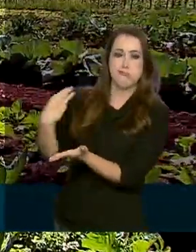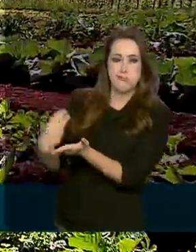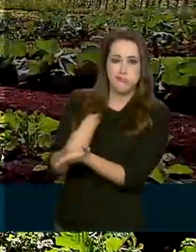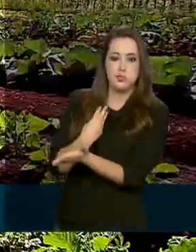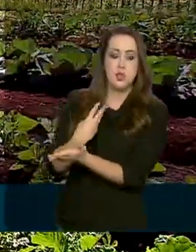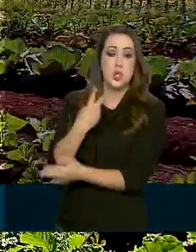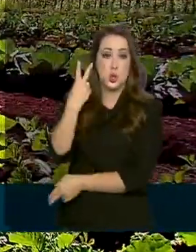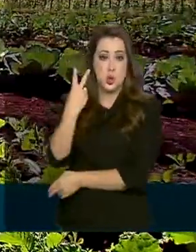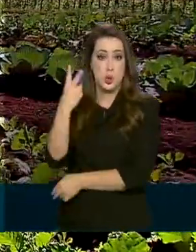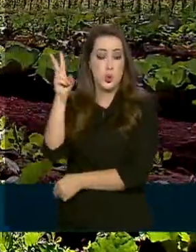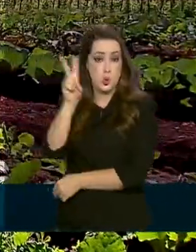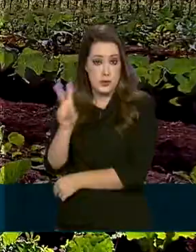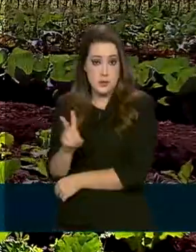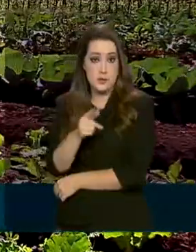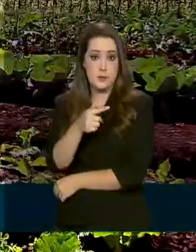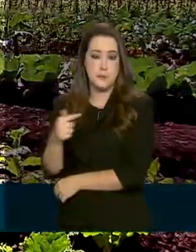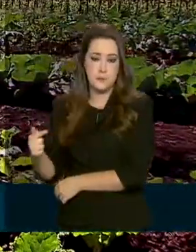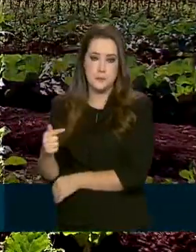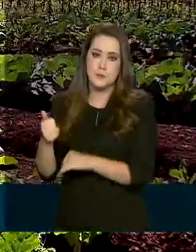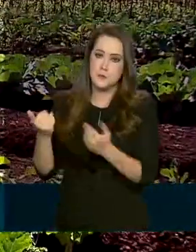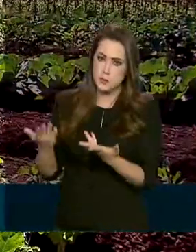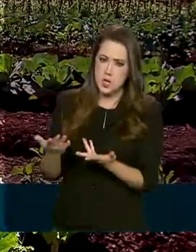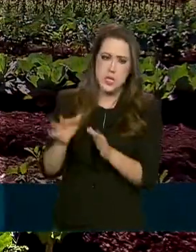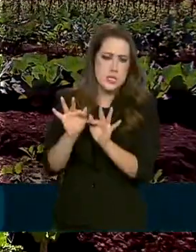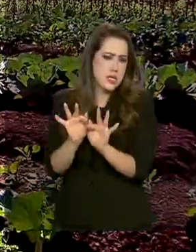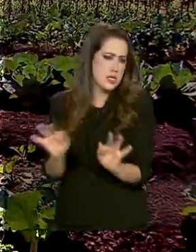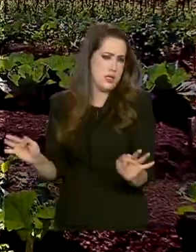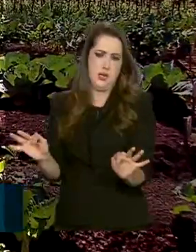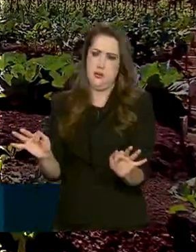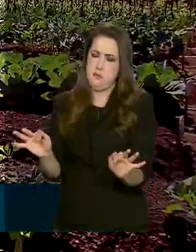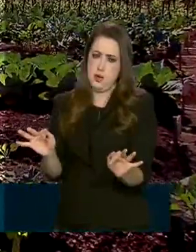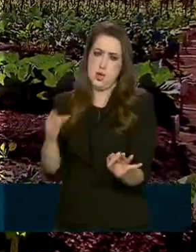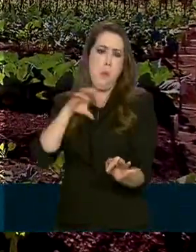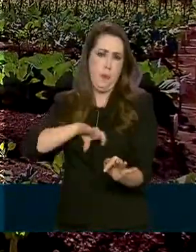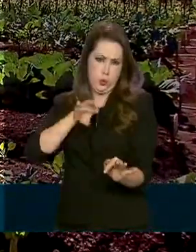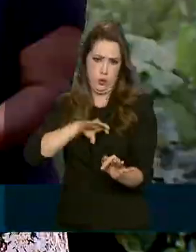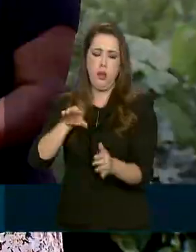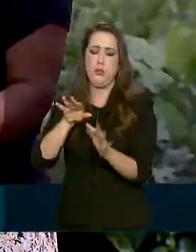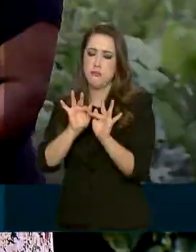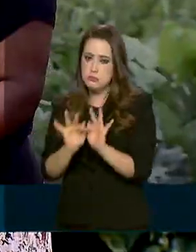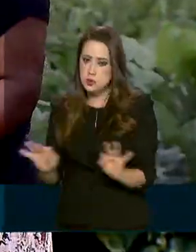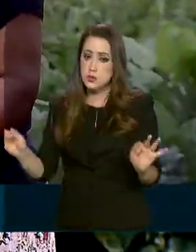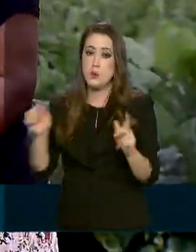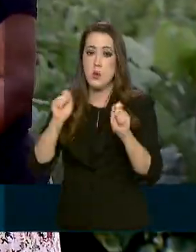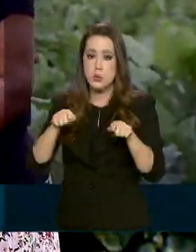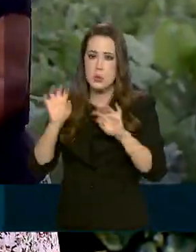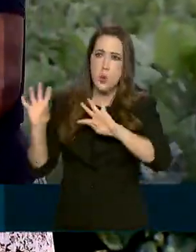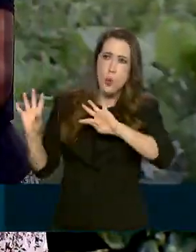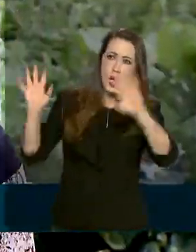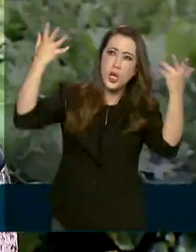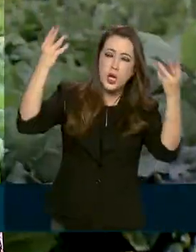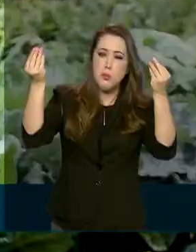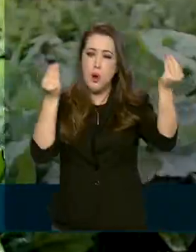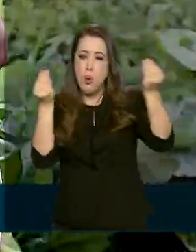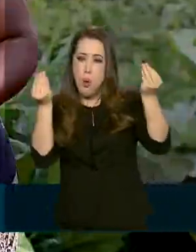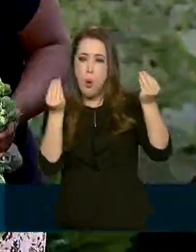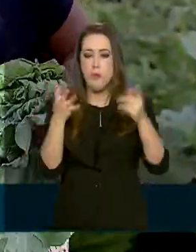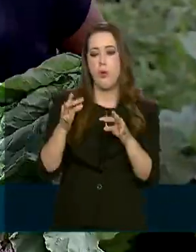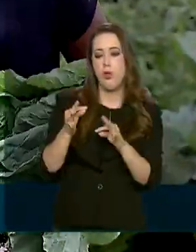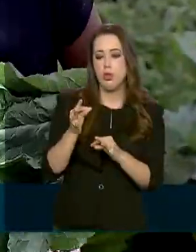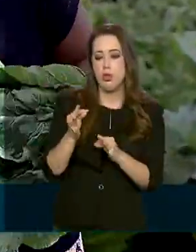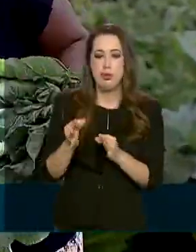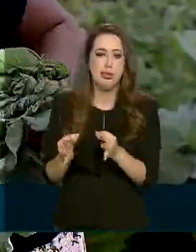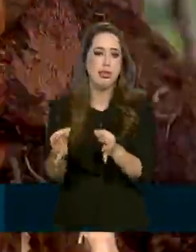duas vezes por semana. Com linguagem simples, ele terá acesso a dados meteorológicos, técnicas de plantio,